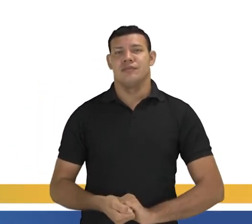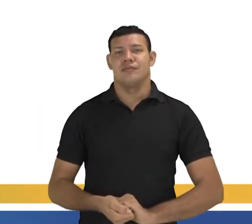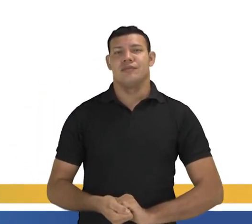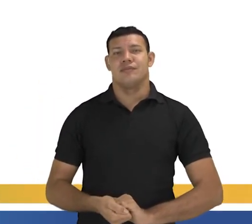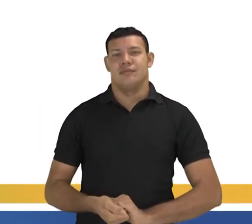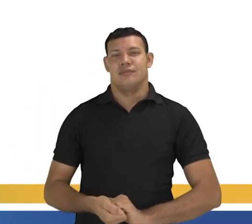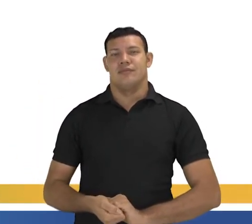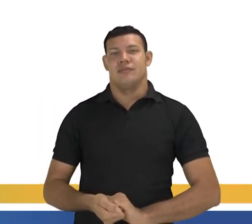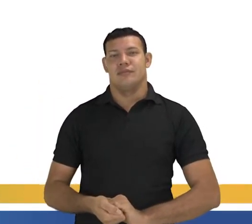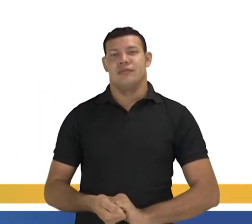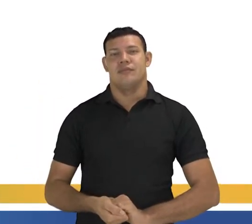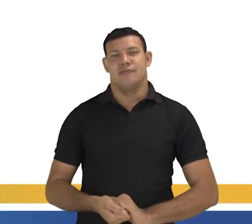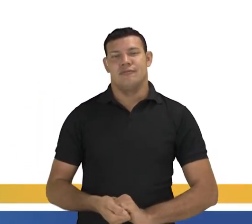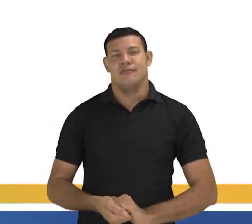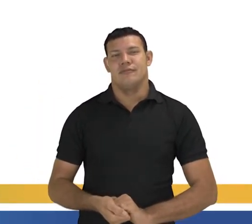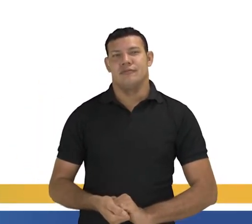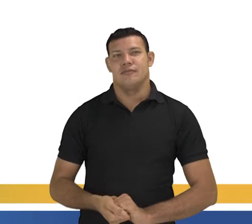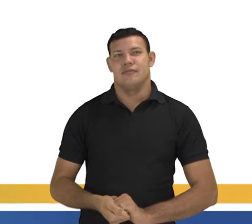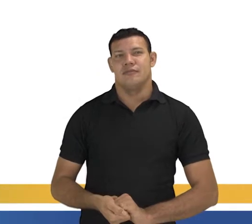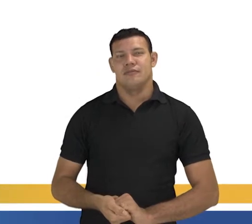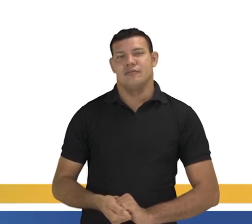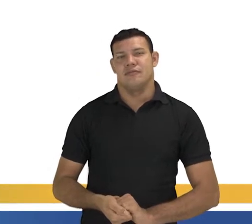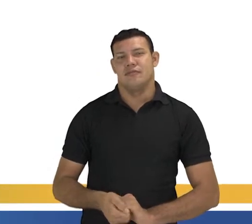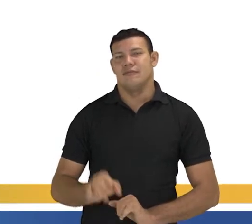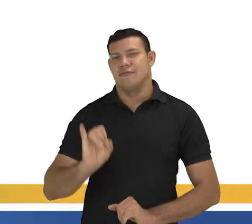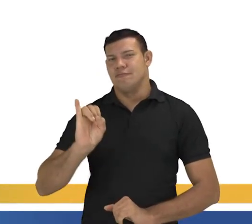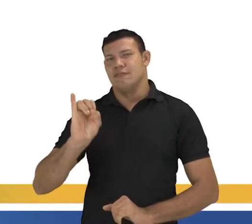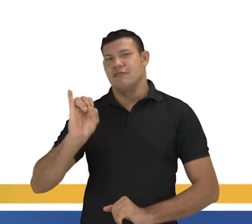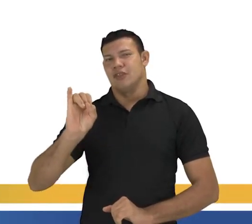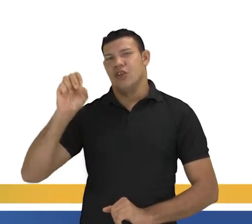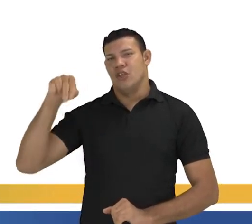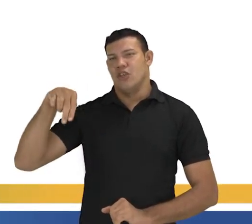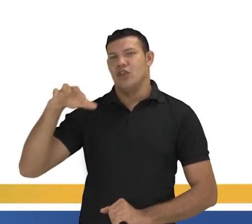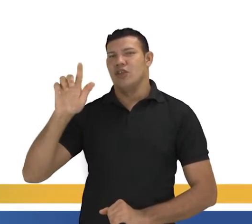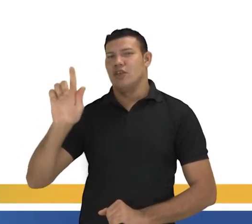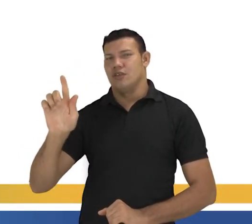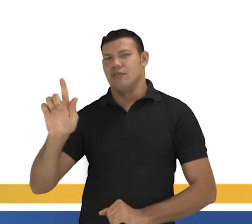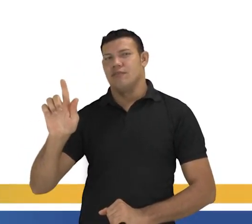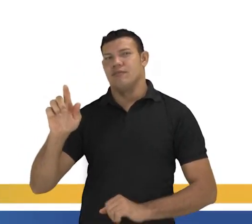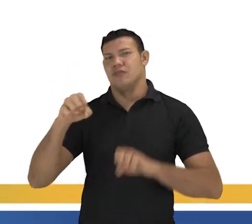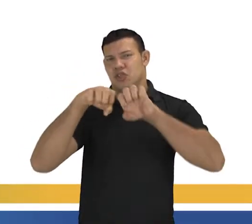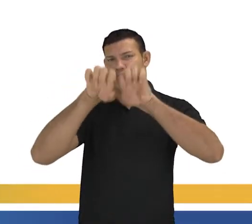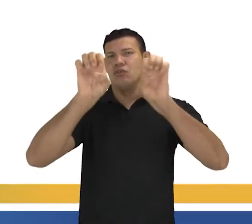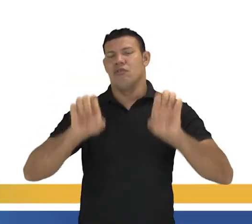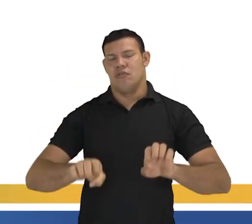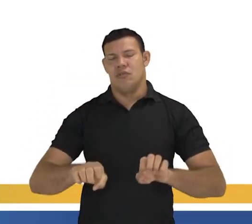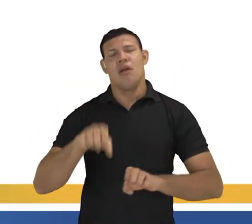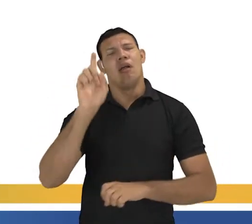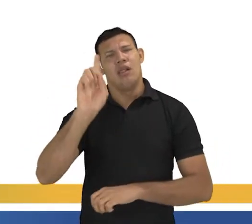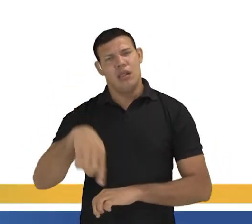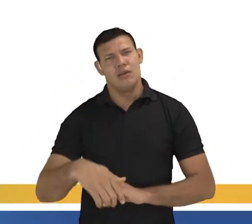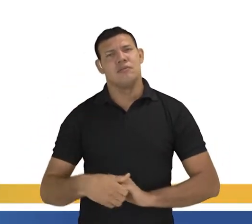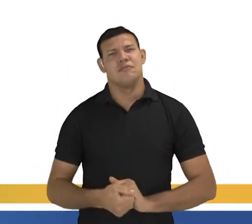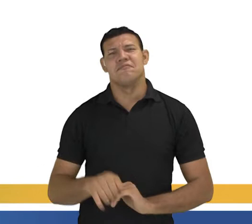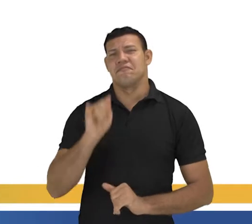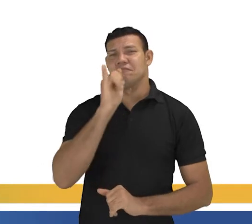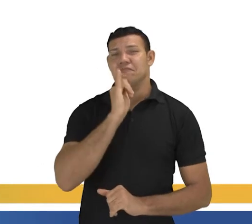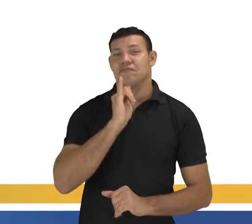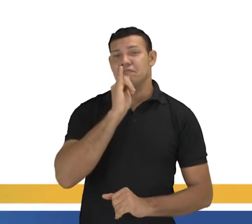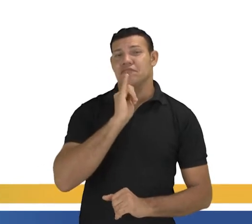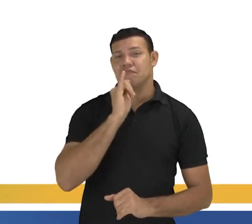continuous. Muita gente coloca como ing ou ing. Então essa é a estrutura. Então, ali no exemplo, o primeiro exemplo na